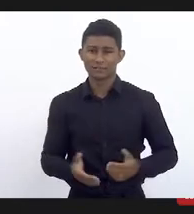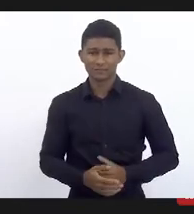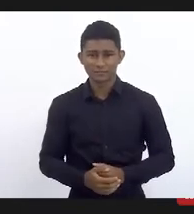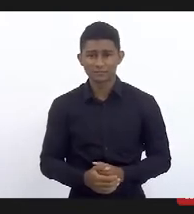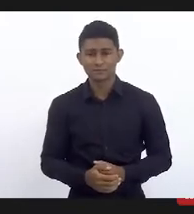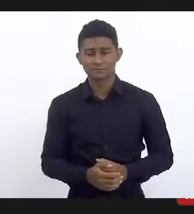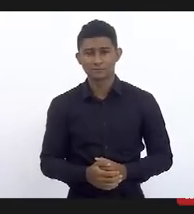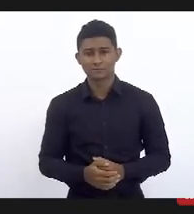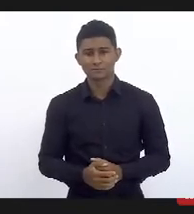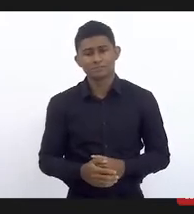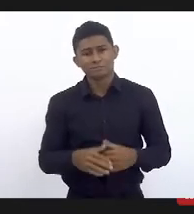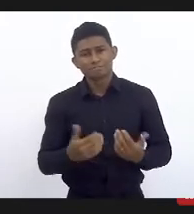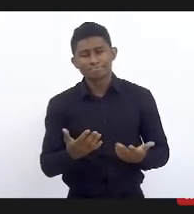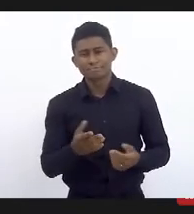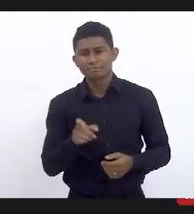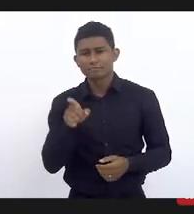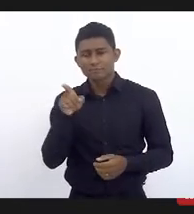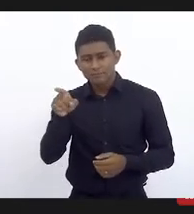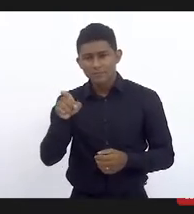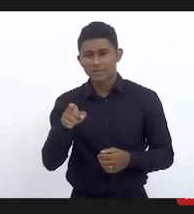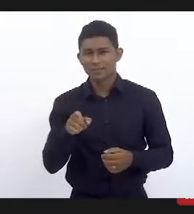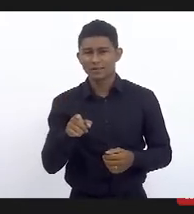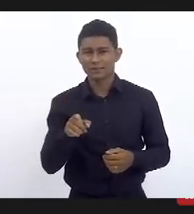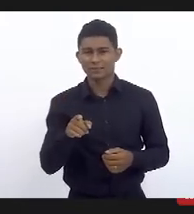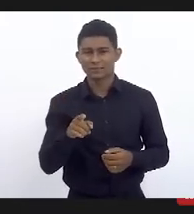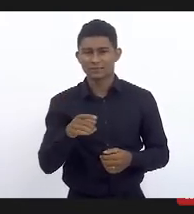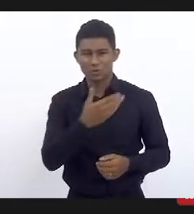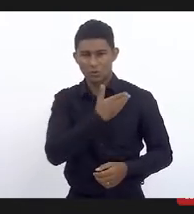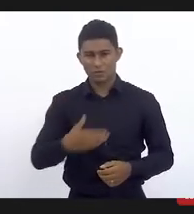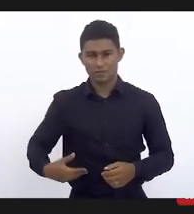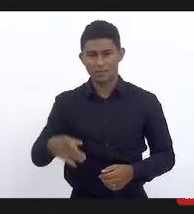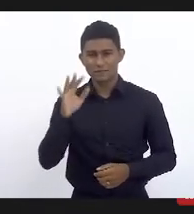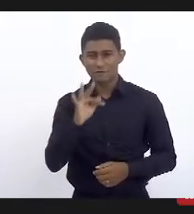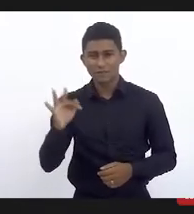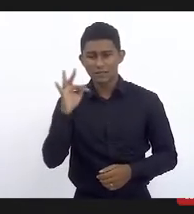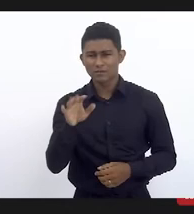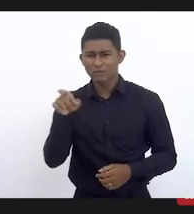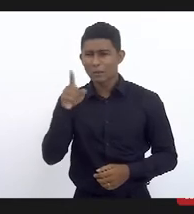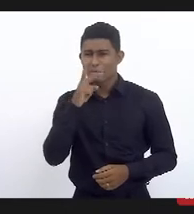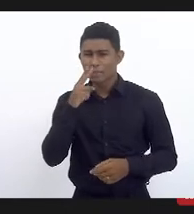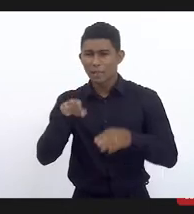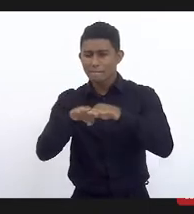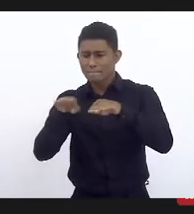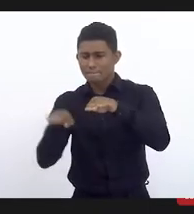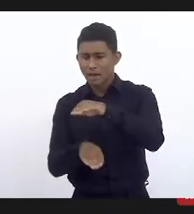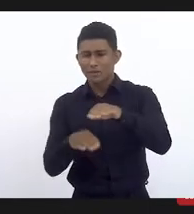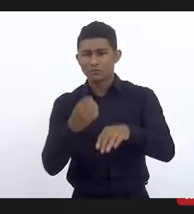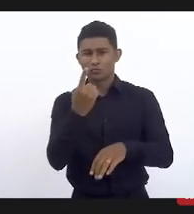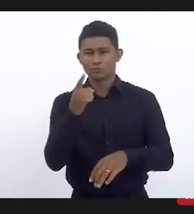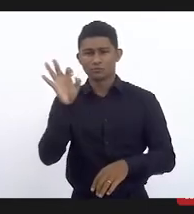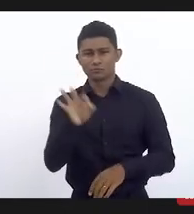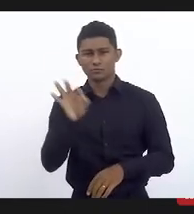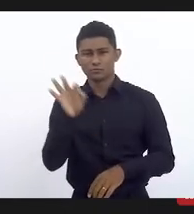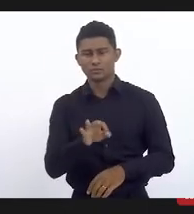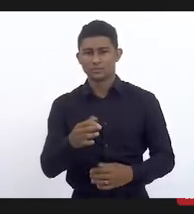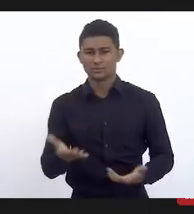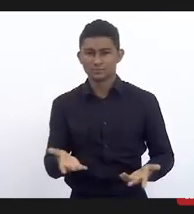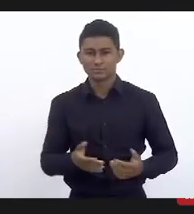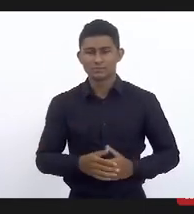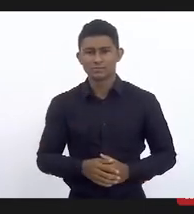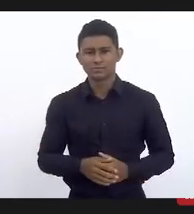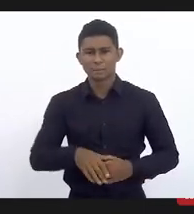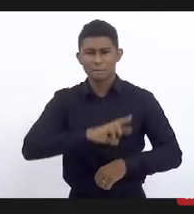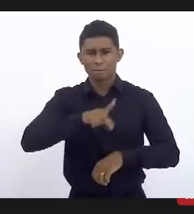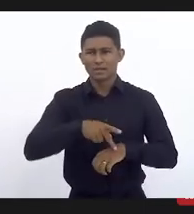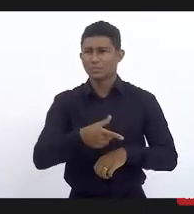Né? O déficit primário do governo federal está praticamente abaixo de 1%. Isso, nenhum país